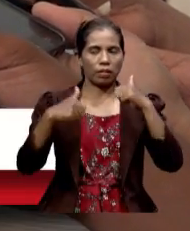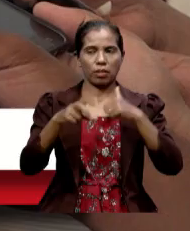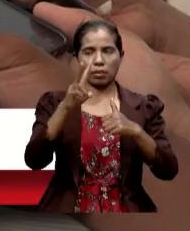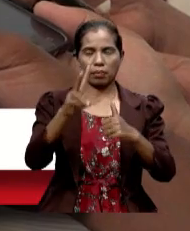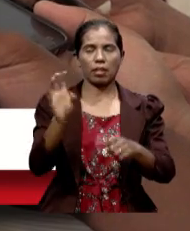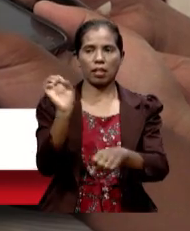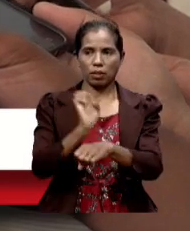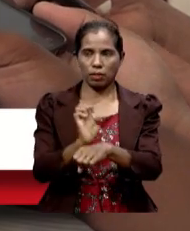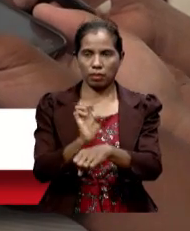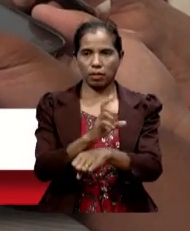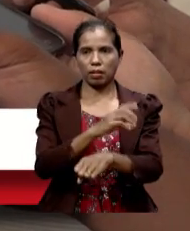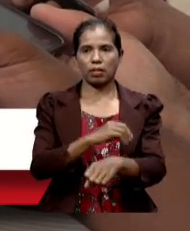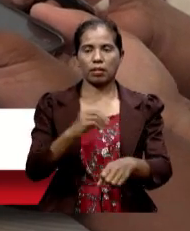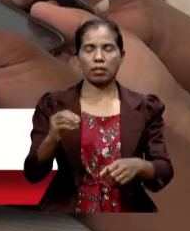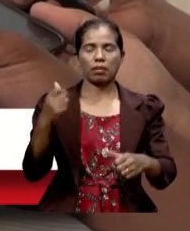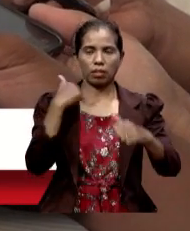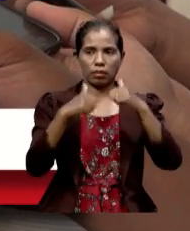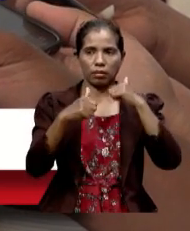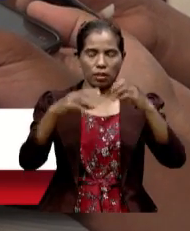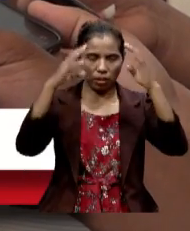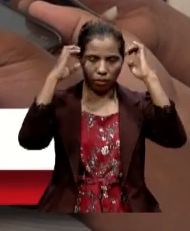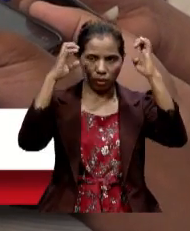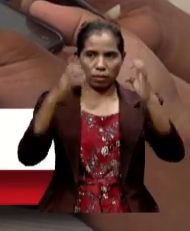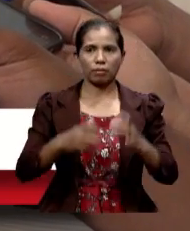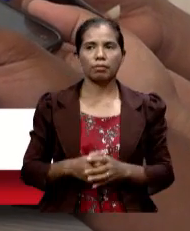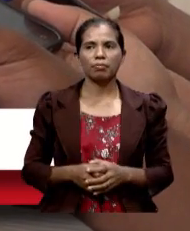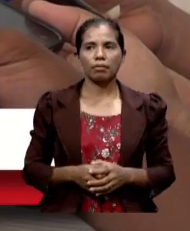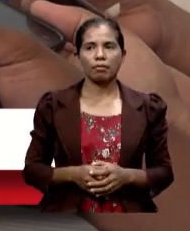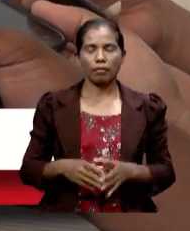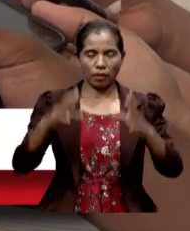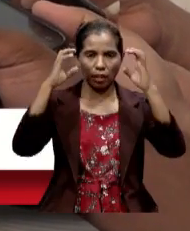sida ekonomiku, ho atividades sida edukasaun. Edukasaun ne ba